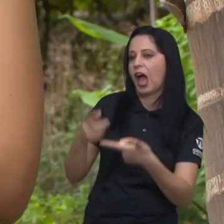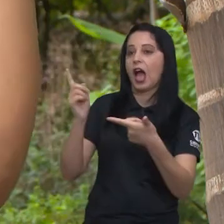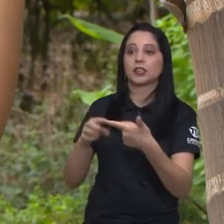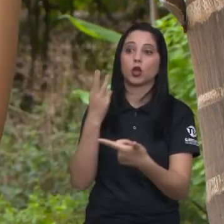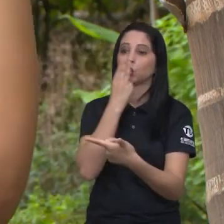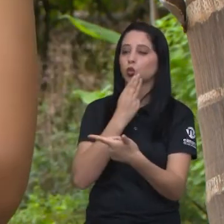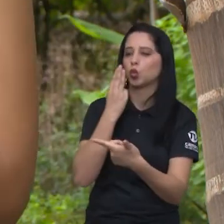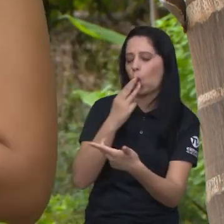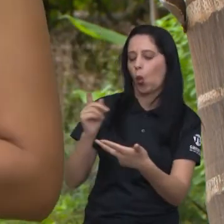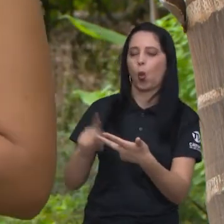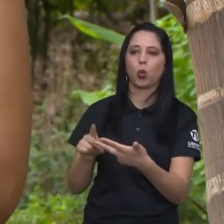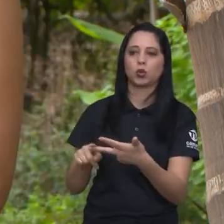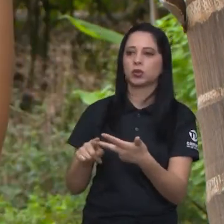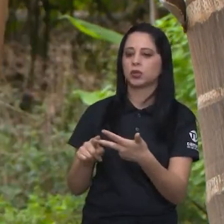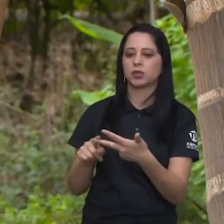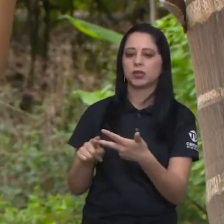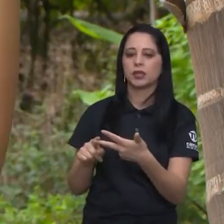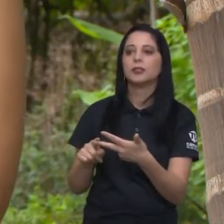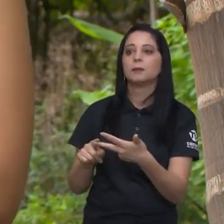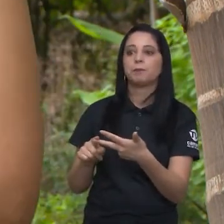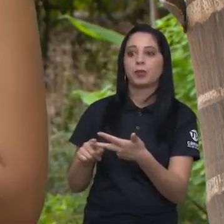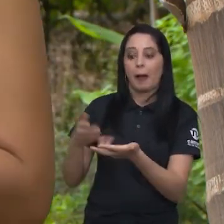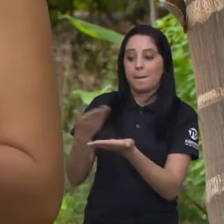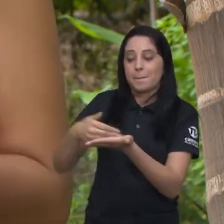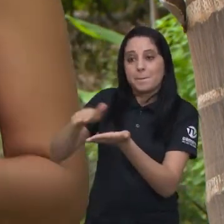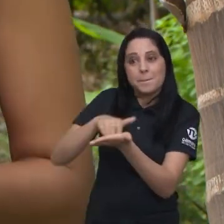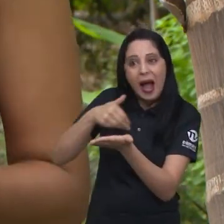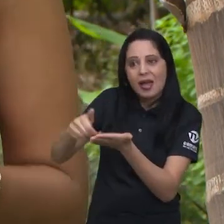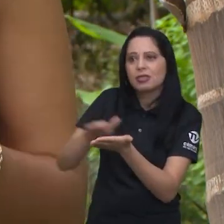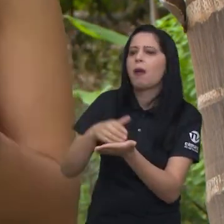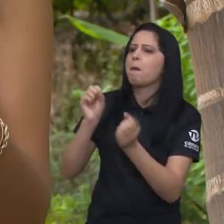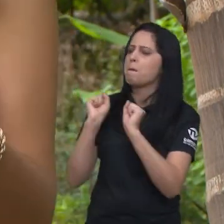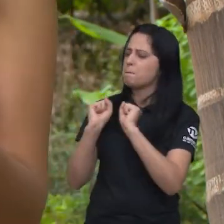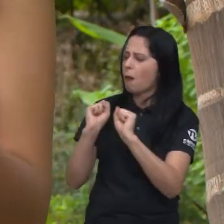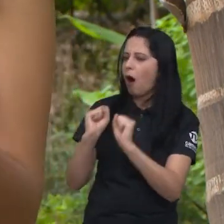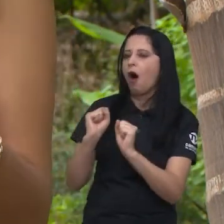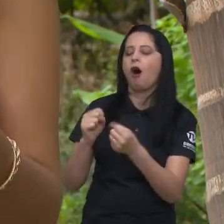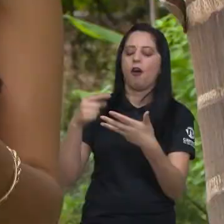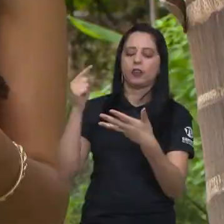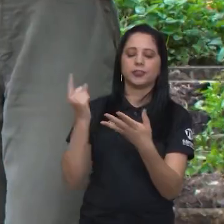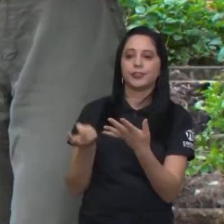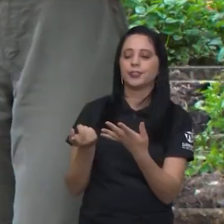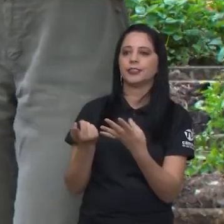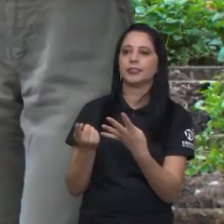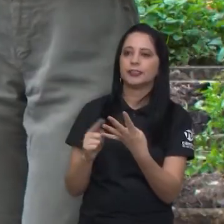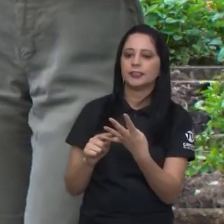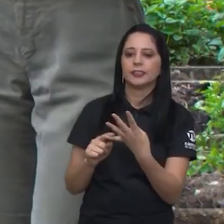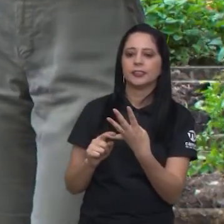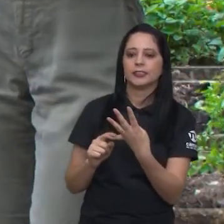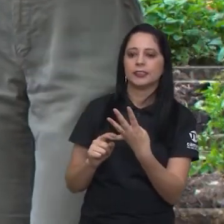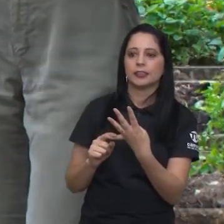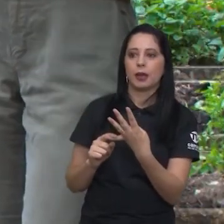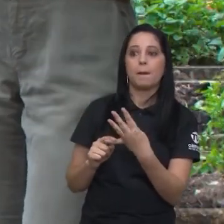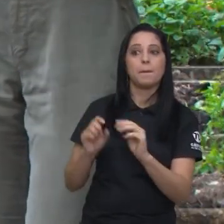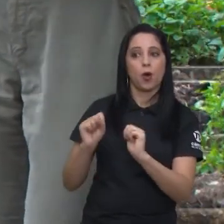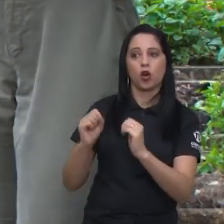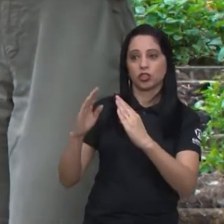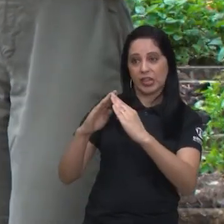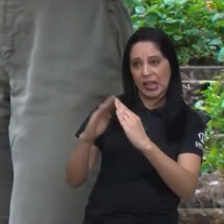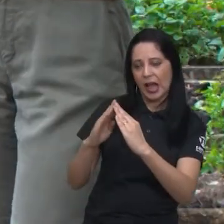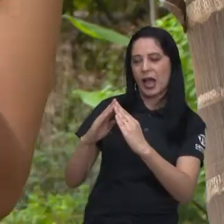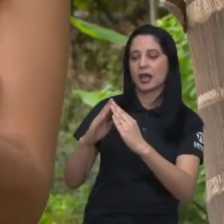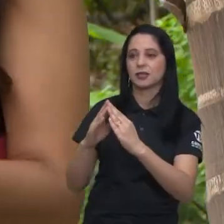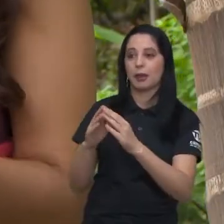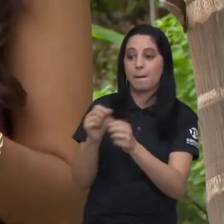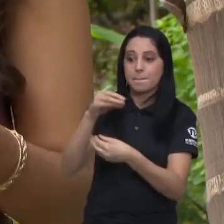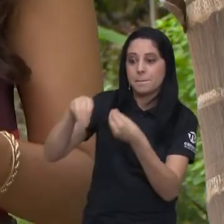né, doces simples, os patês, né, as pastinhas, que são os antepassos que a gente usa tanto em casa, manteiga,